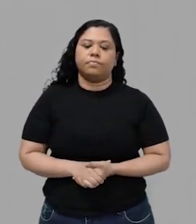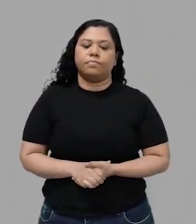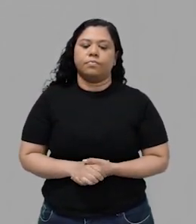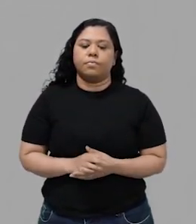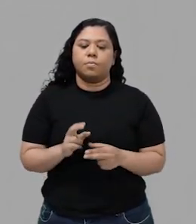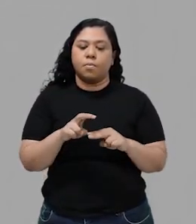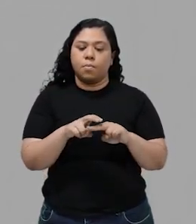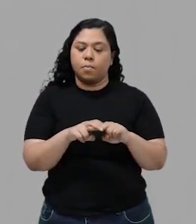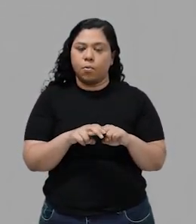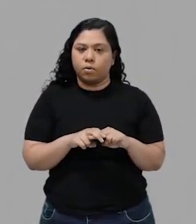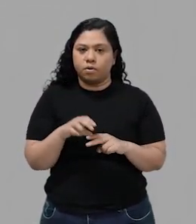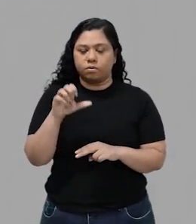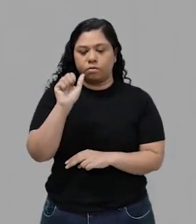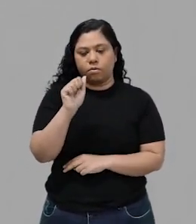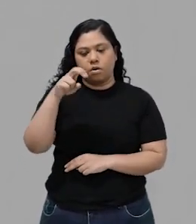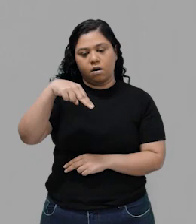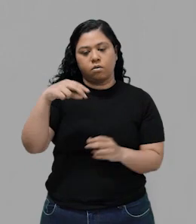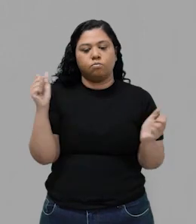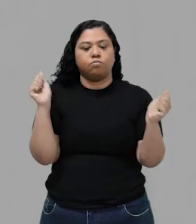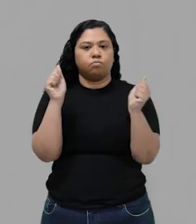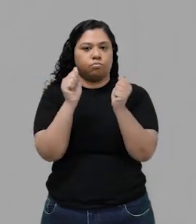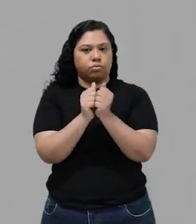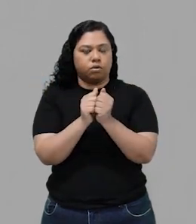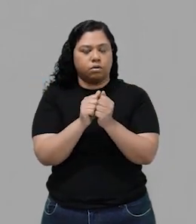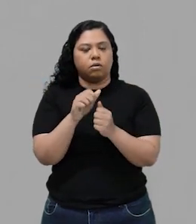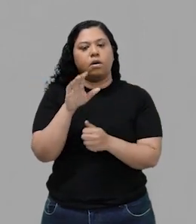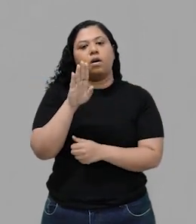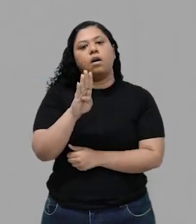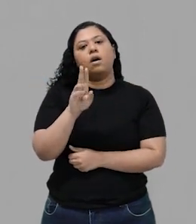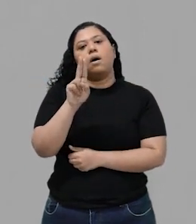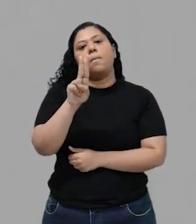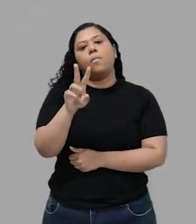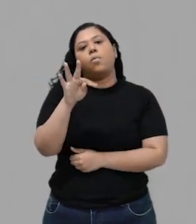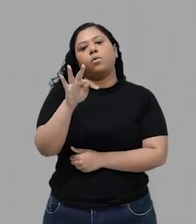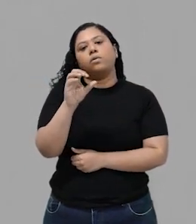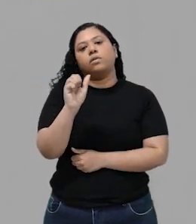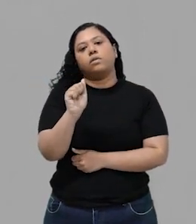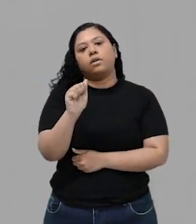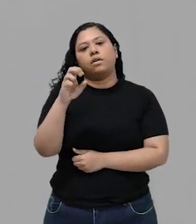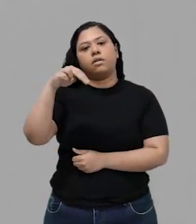intermediário an. Então, juntando tudo, butanona. Tudo bem,